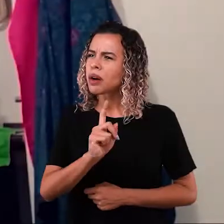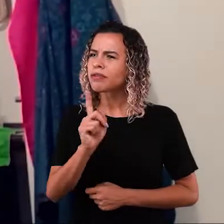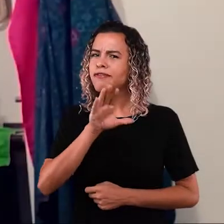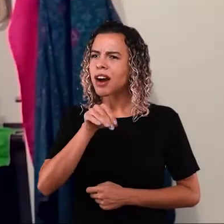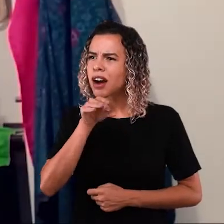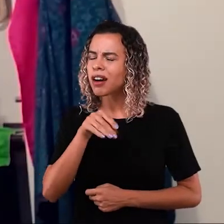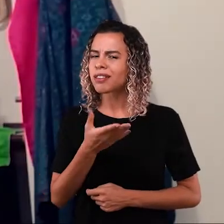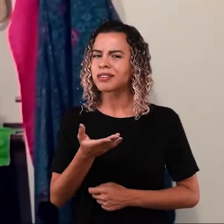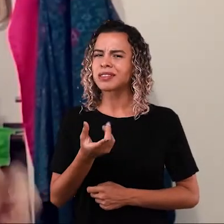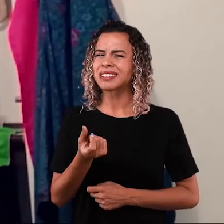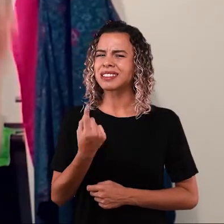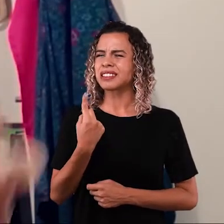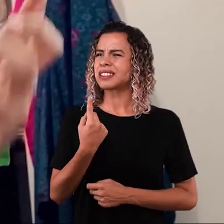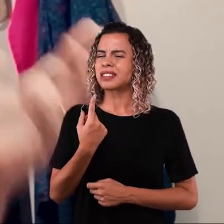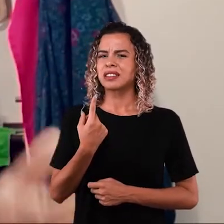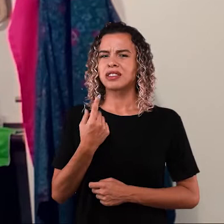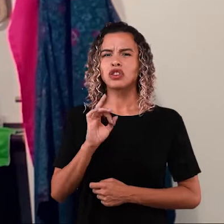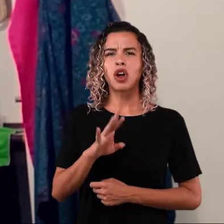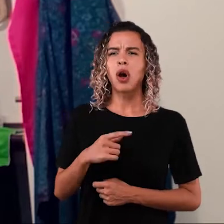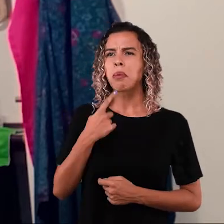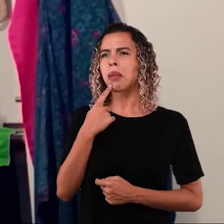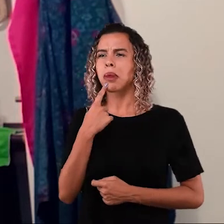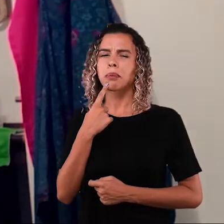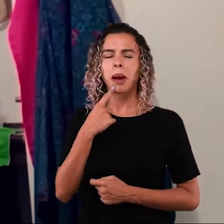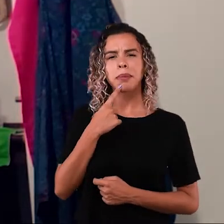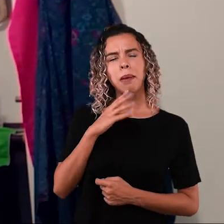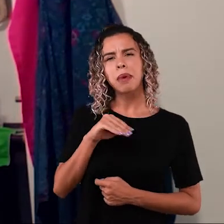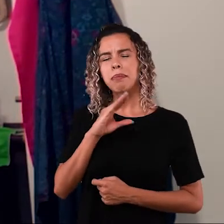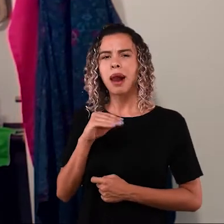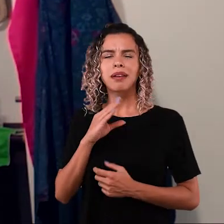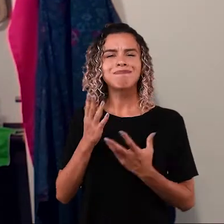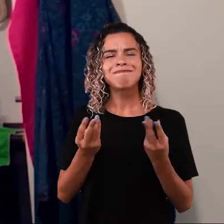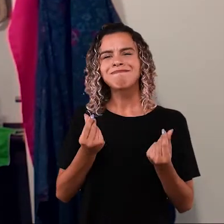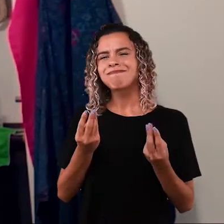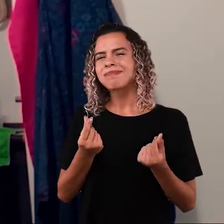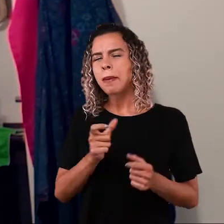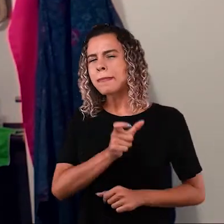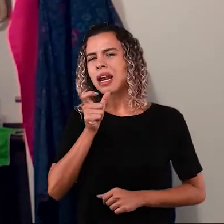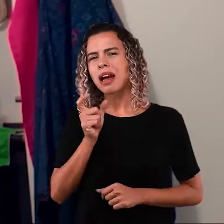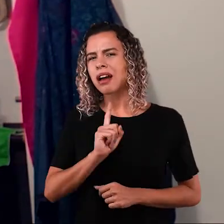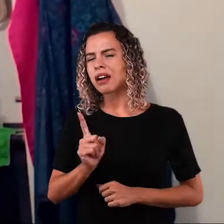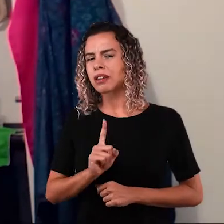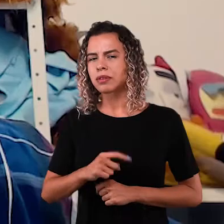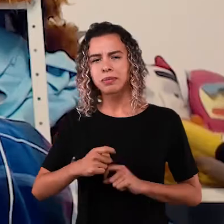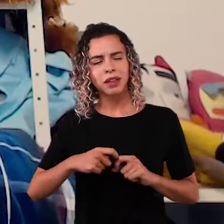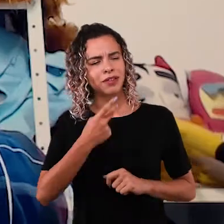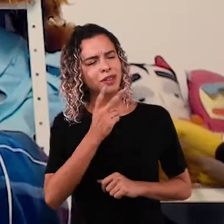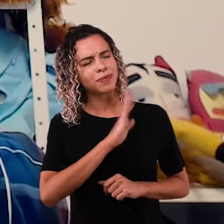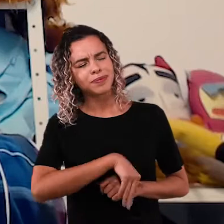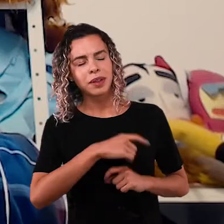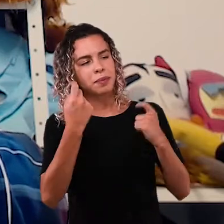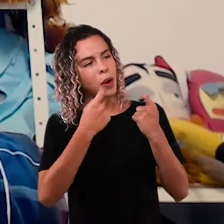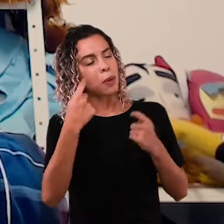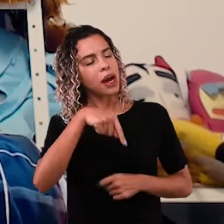né? Só tinha aquele bebenês, não pronunciava muitas palavras. Ele falou, mãe, não